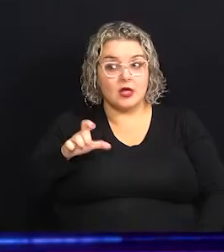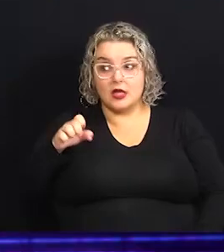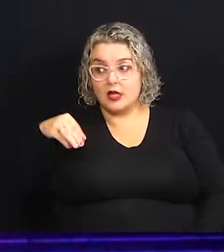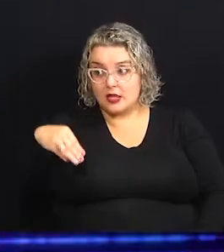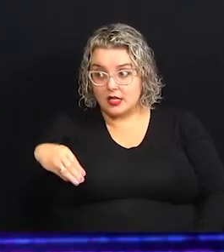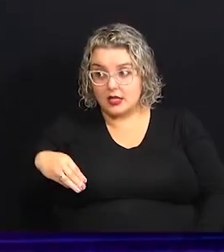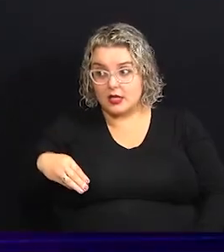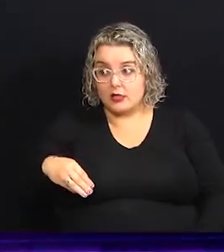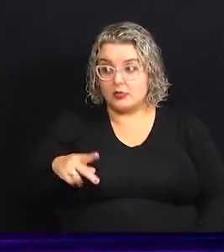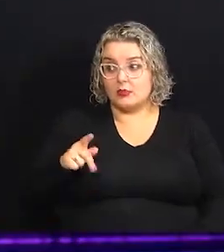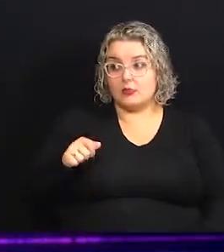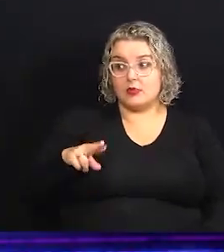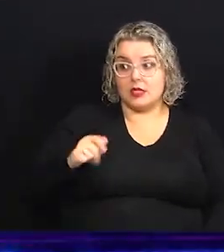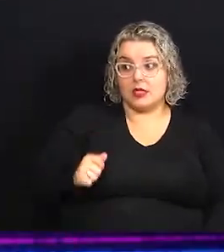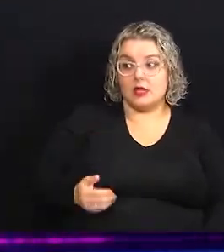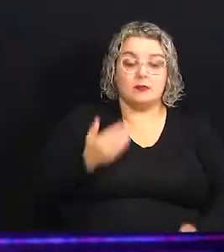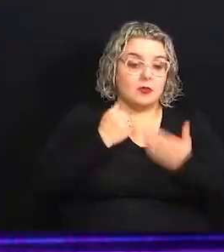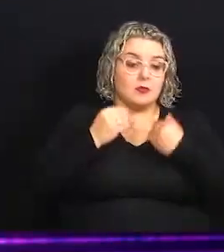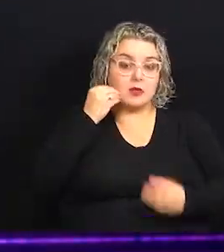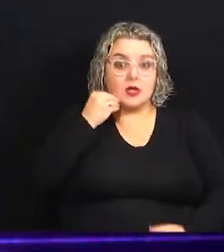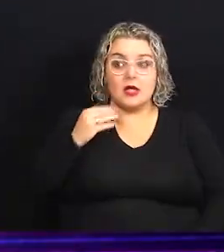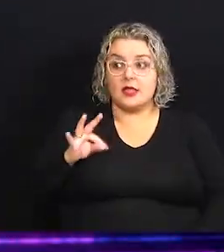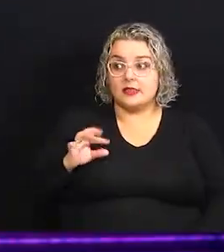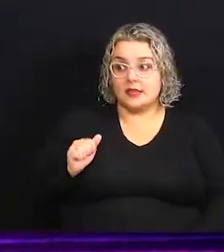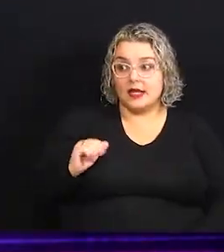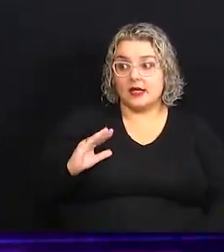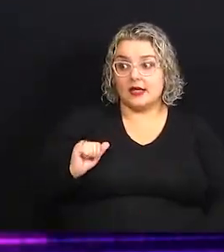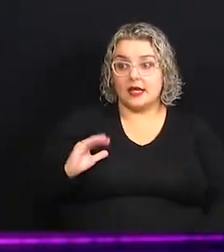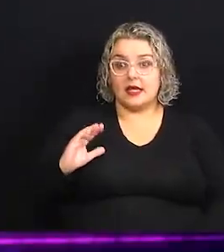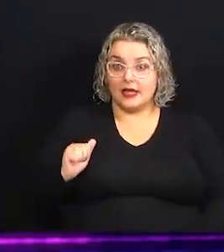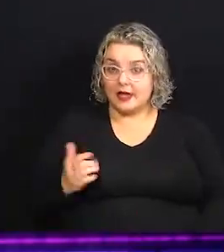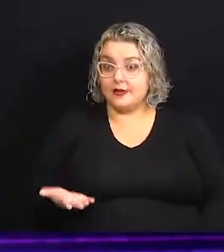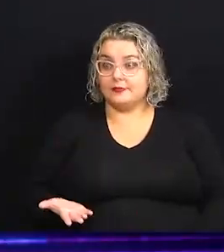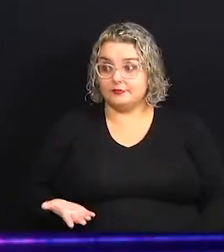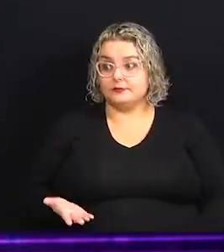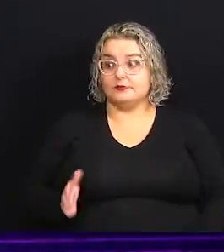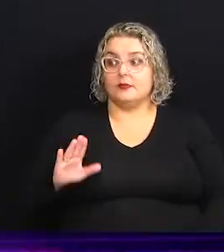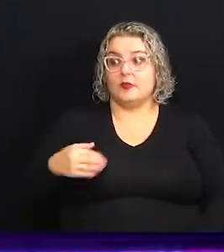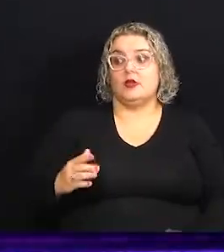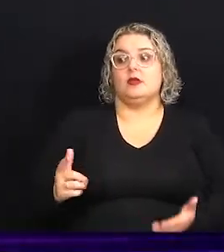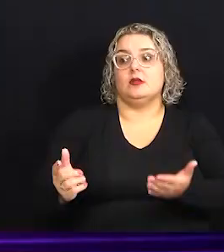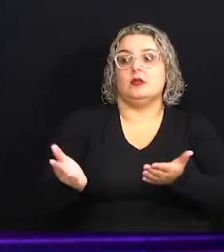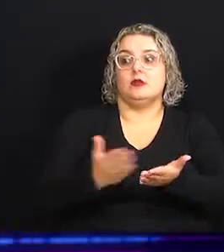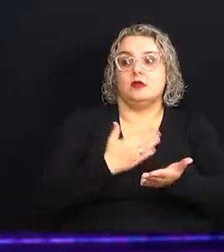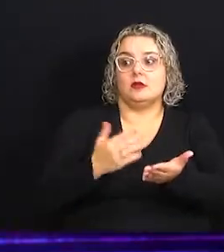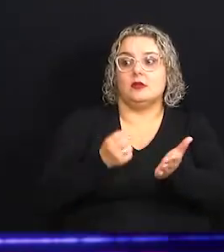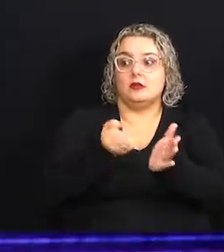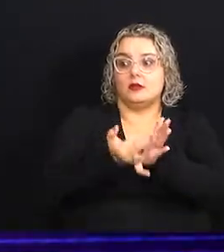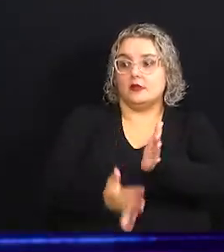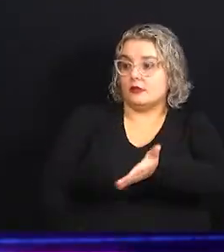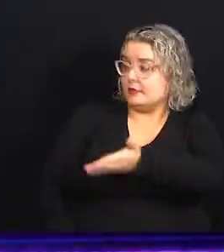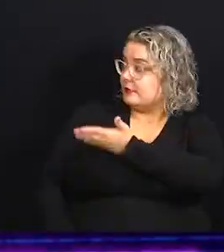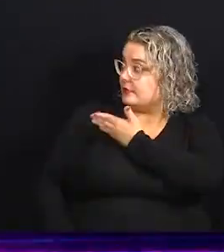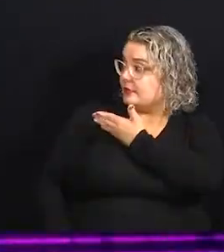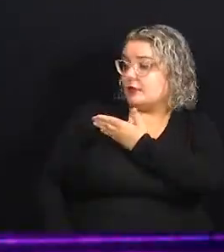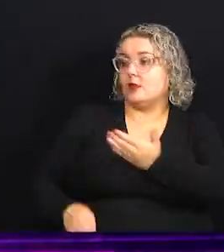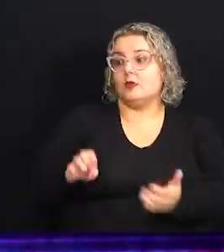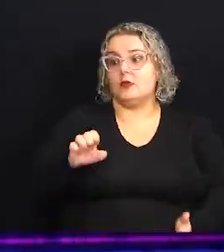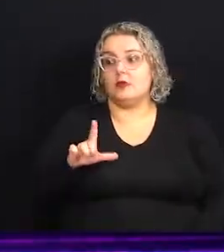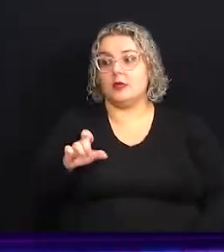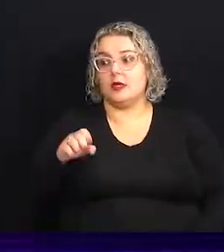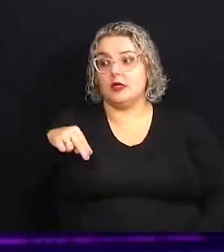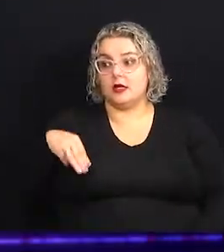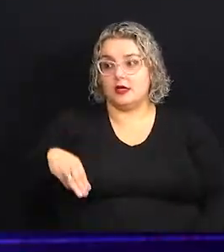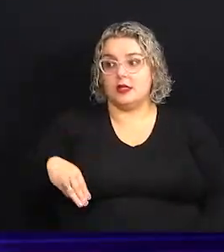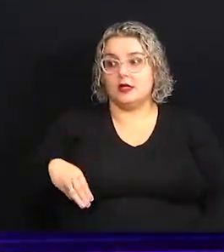experimentar tacacá, que ele não conhecia, nunca tinha ouvido falar. Então, quando ele abriu aqui a página de Belém do Pará e ele